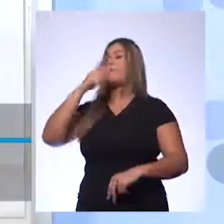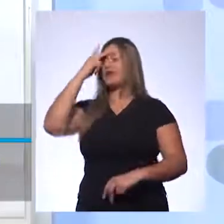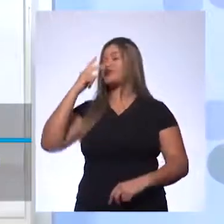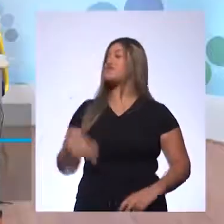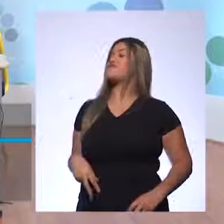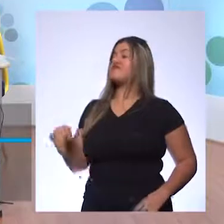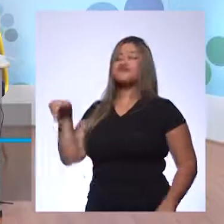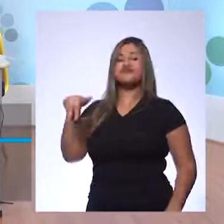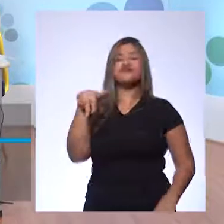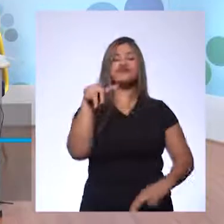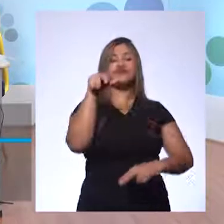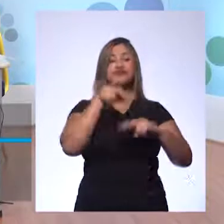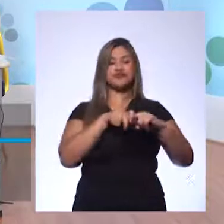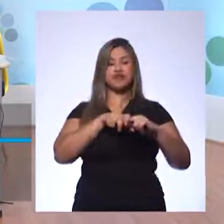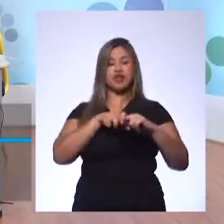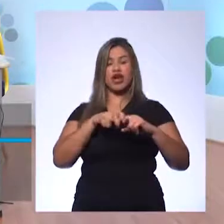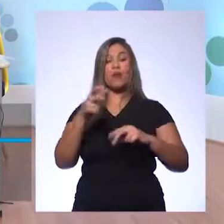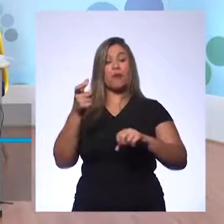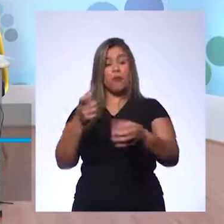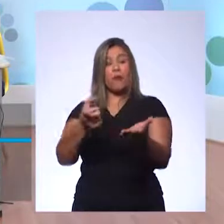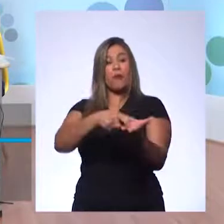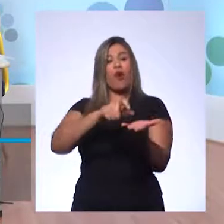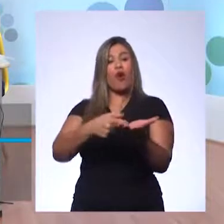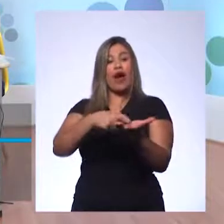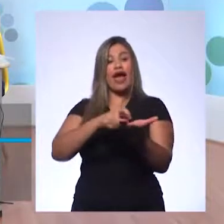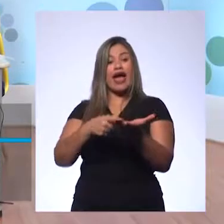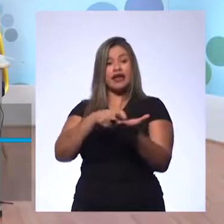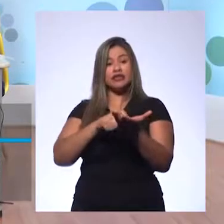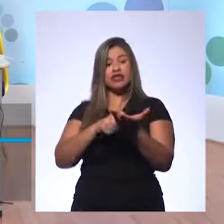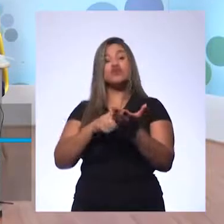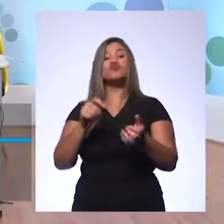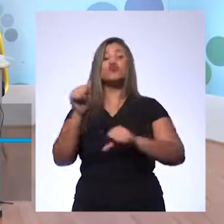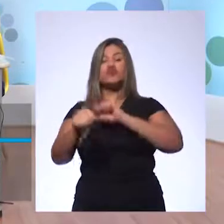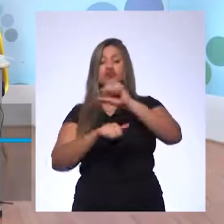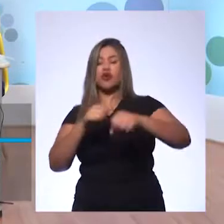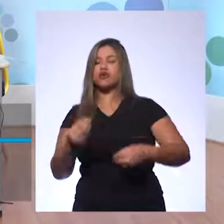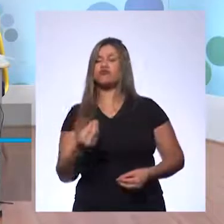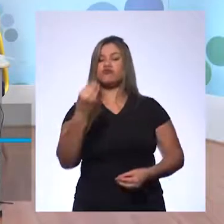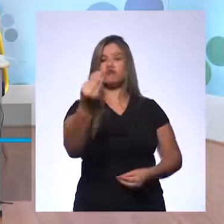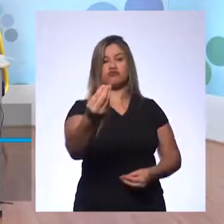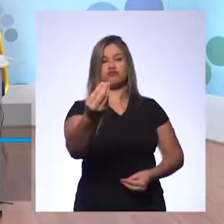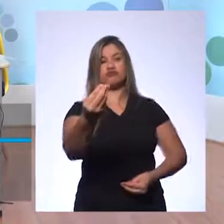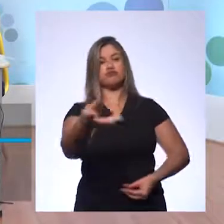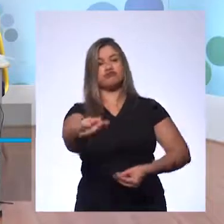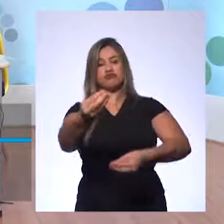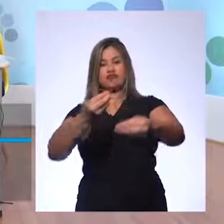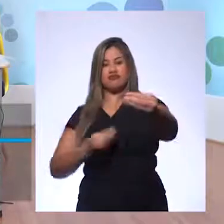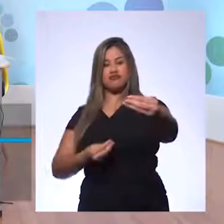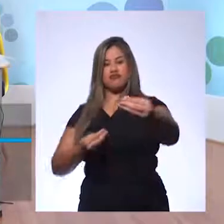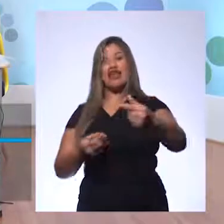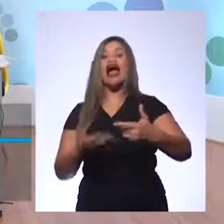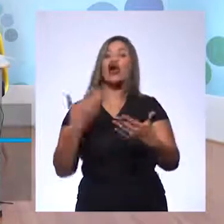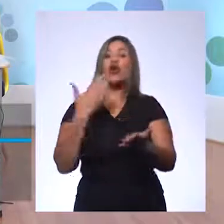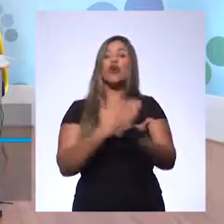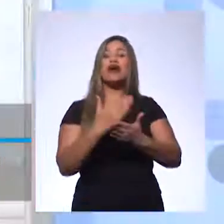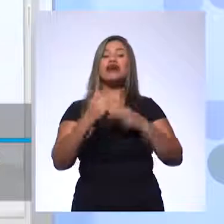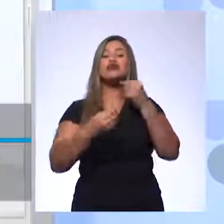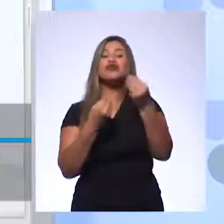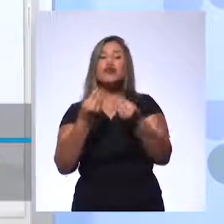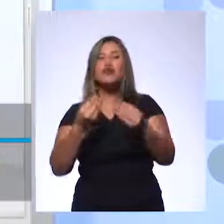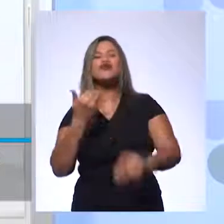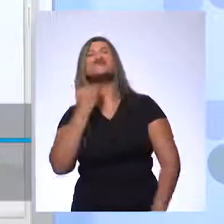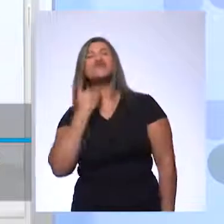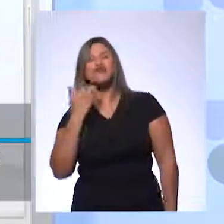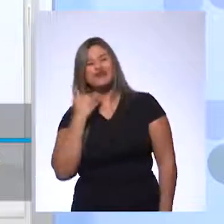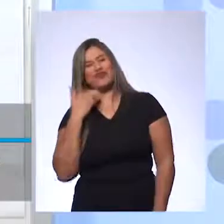pessoas tentavam ali para trocar as moedas foi assim que começou o sistema bancário mas eu como tô mais sobre essa história